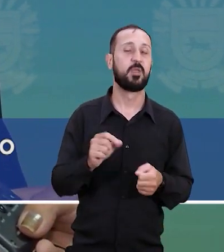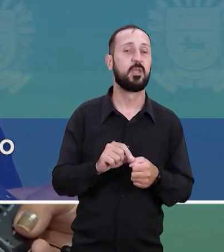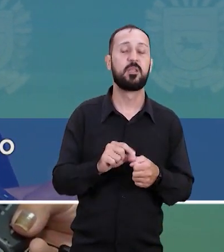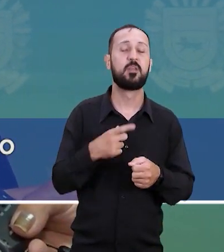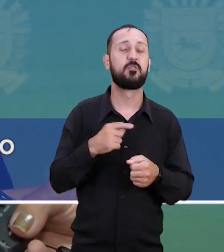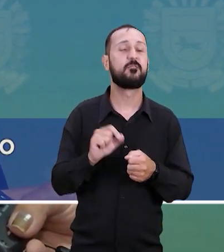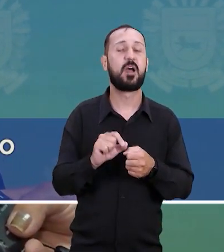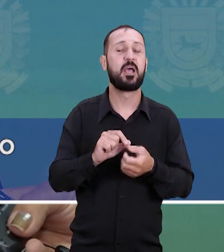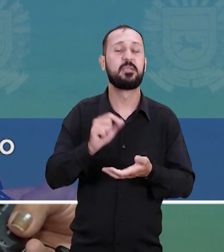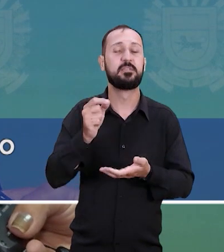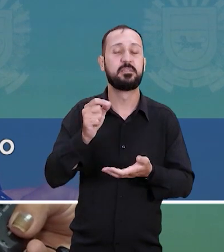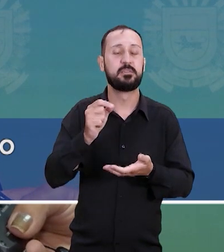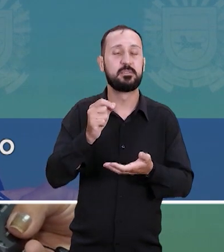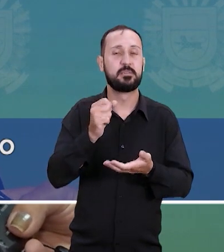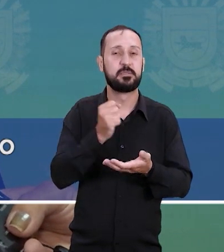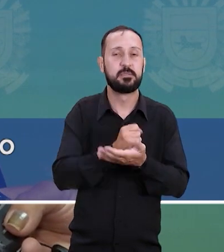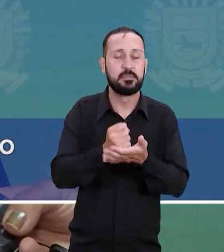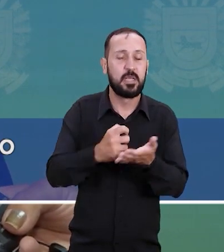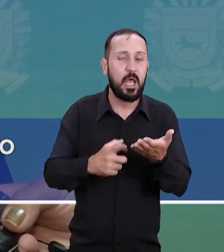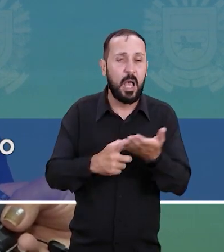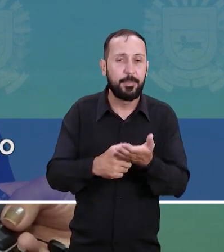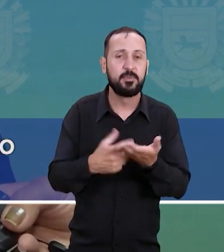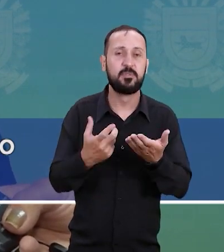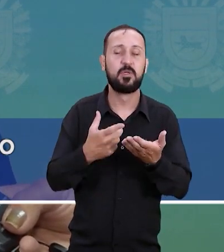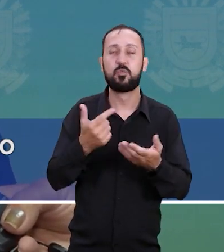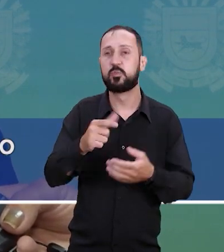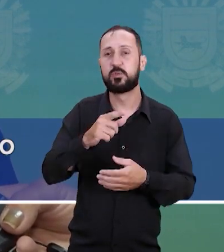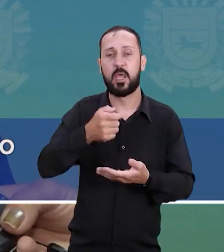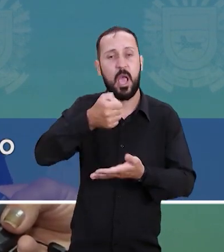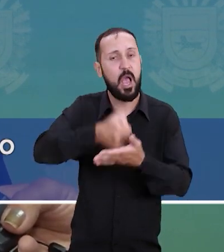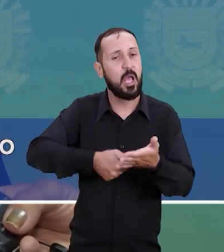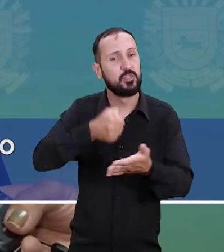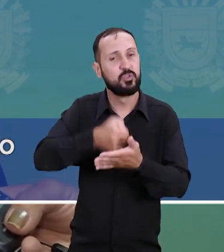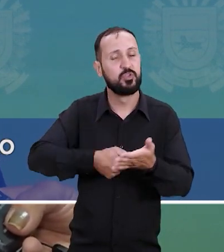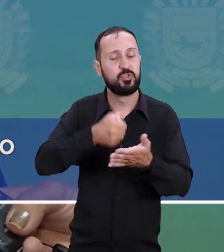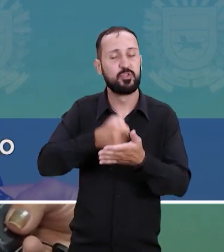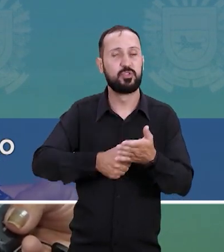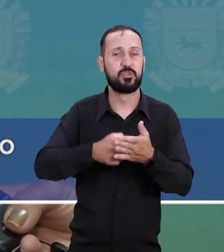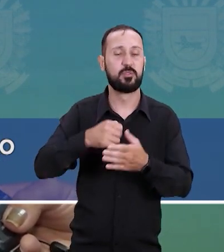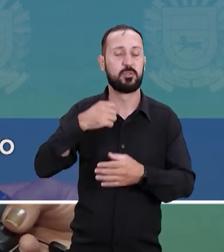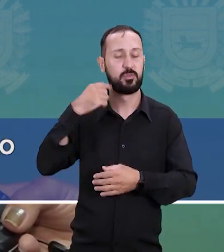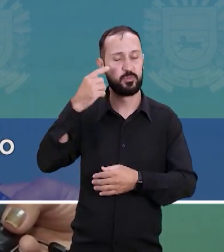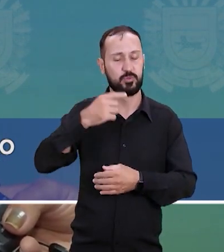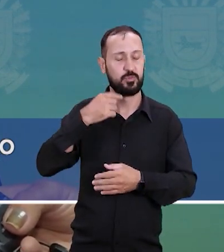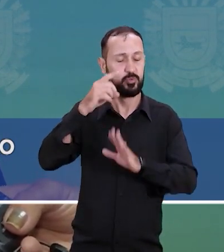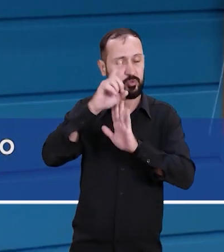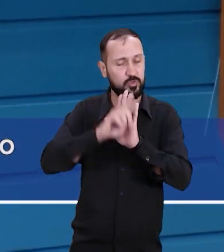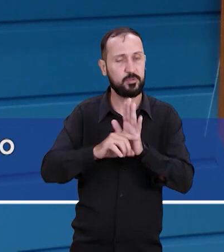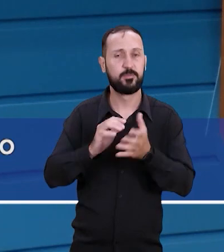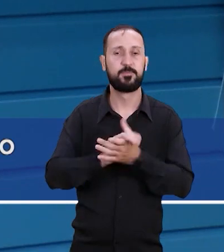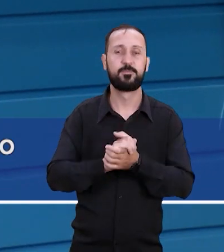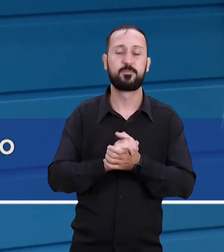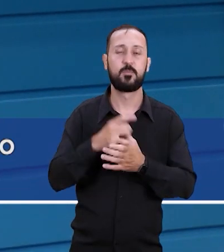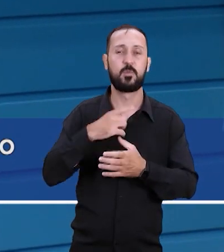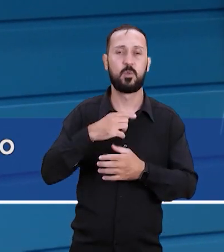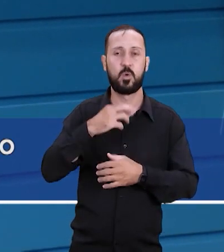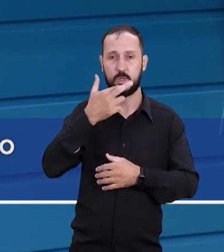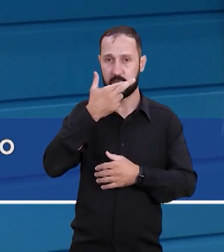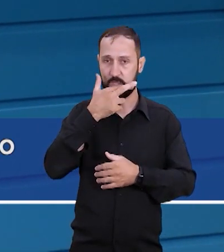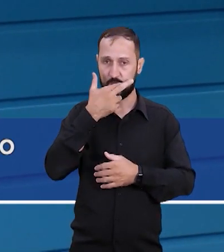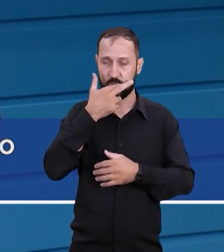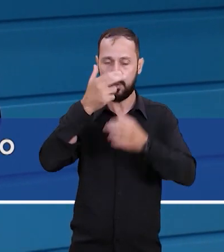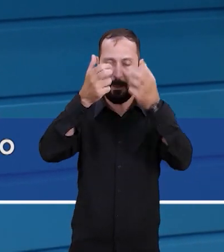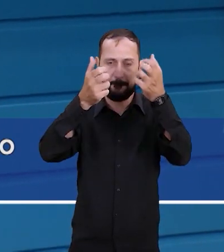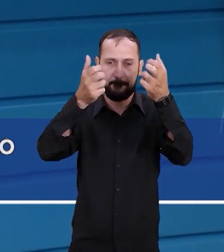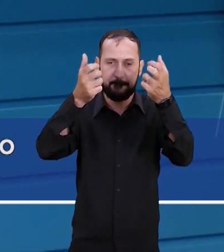ele acaba não fazendo esse registro, não tendo a garantia dos seus direitos. O autor do projeto, o deputado